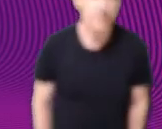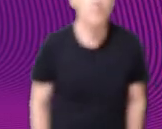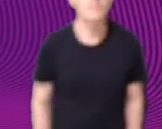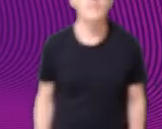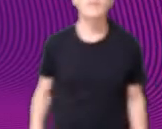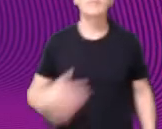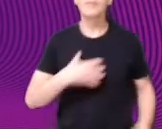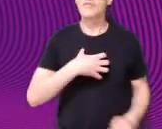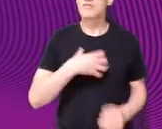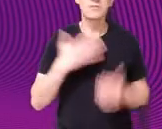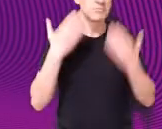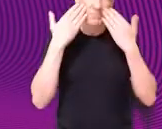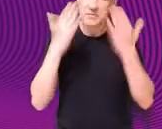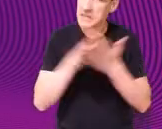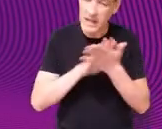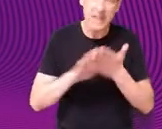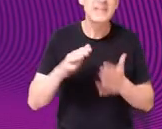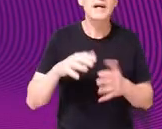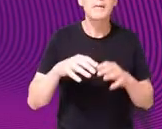acompanhado pelo pediatra,